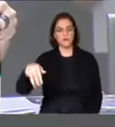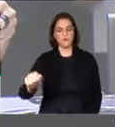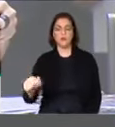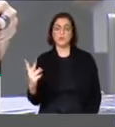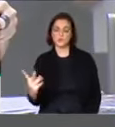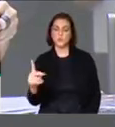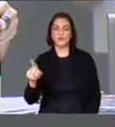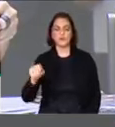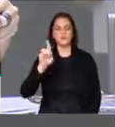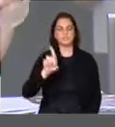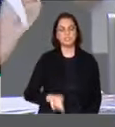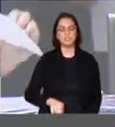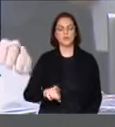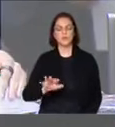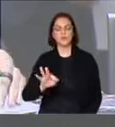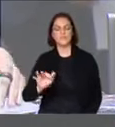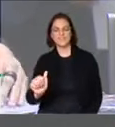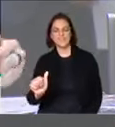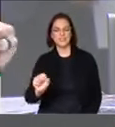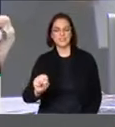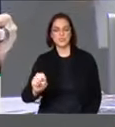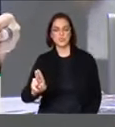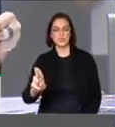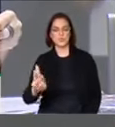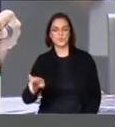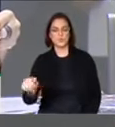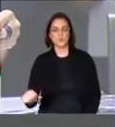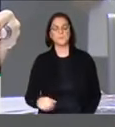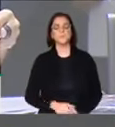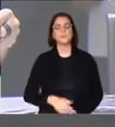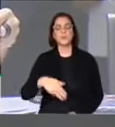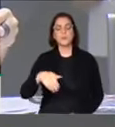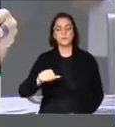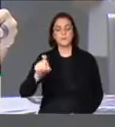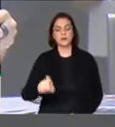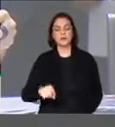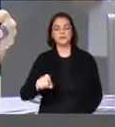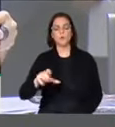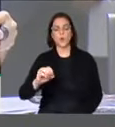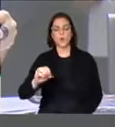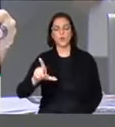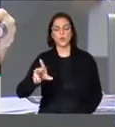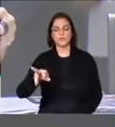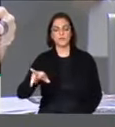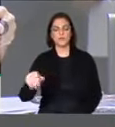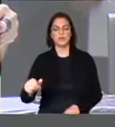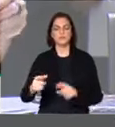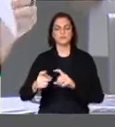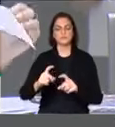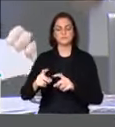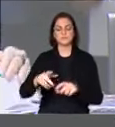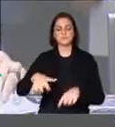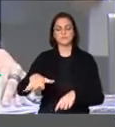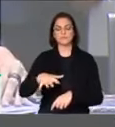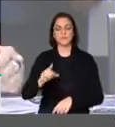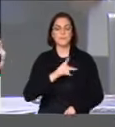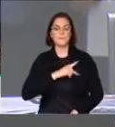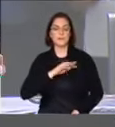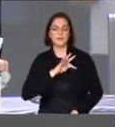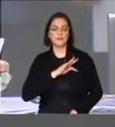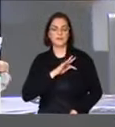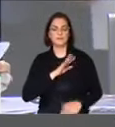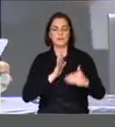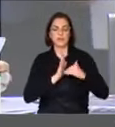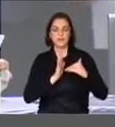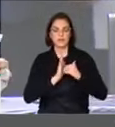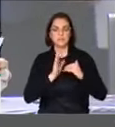ambas diretoras do Fazubra, do Max de Oliveira, das Relações Institucionais da Liderança do PT no